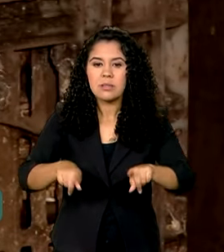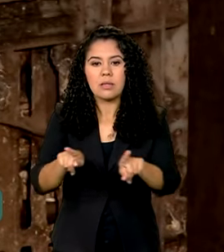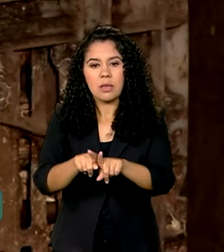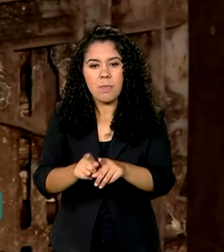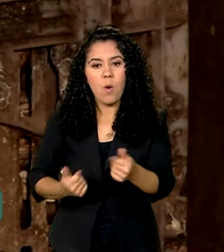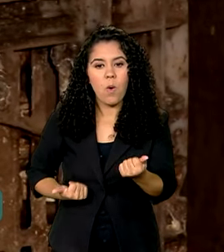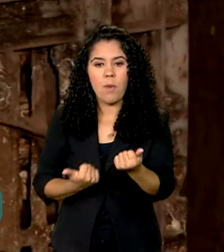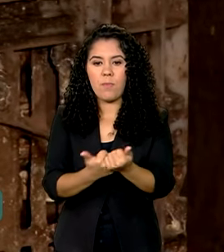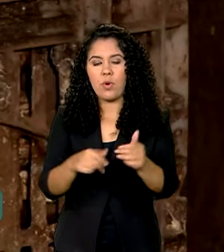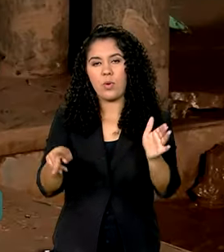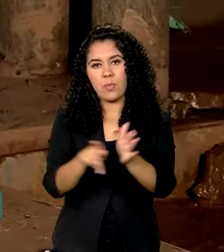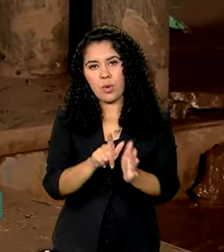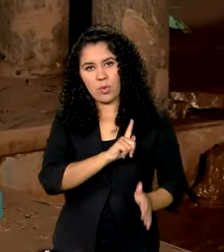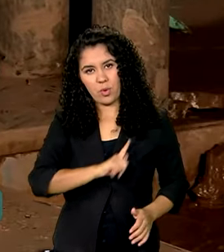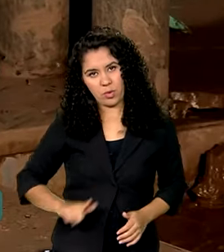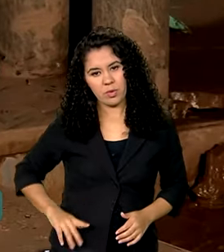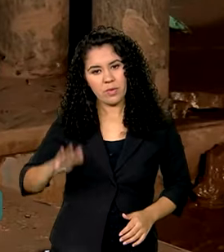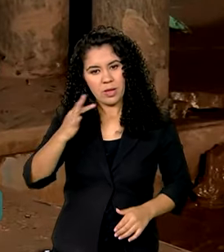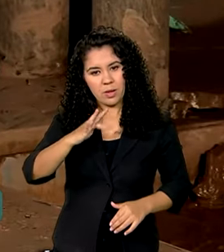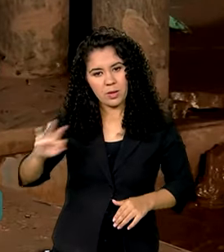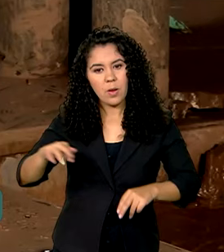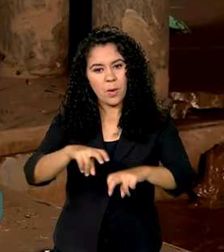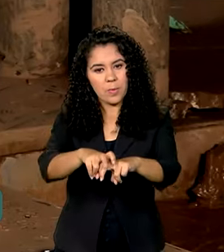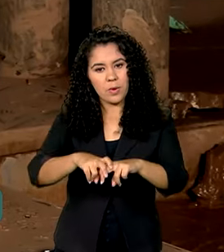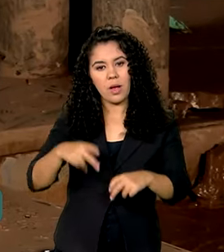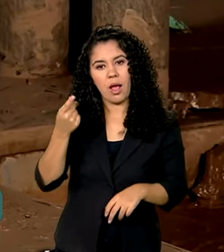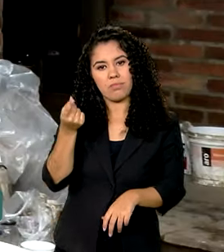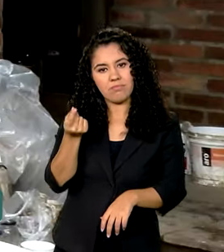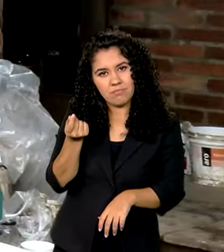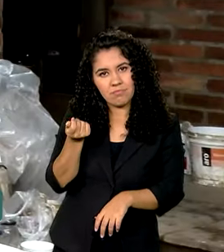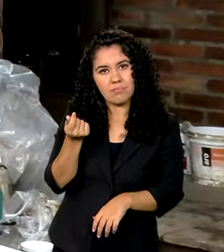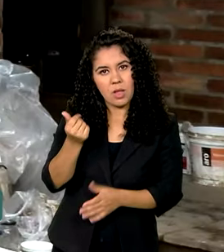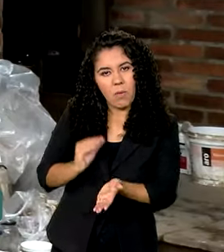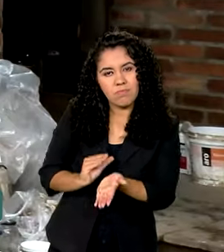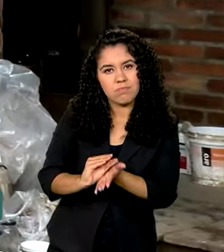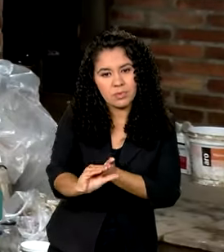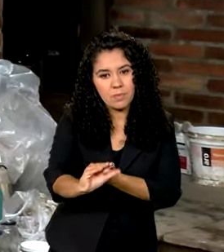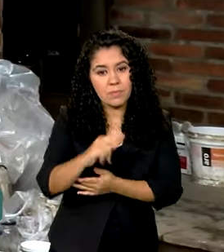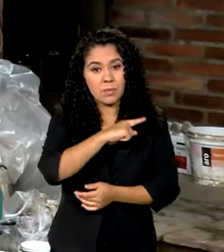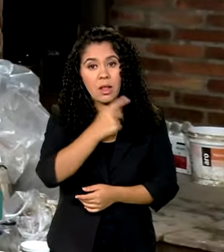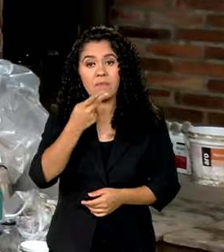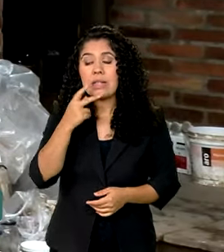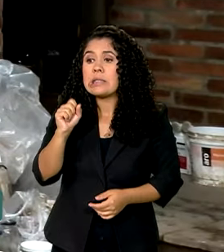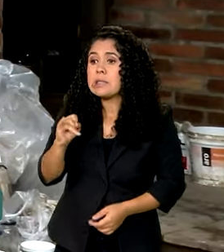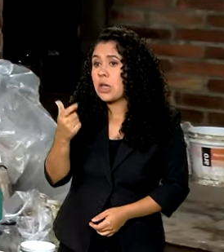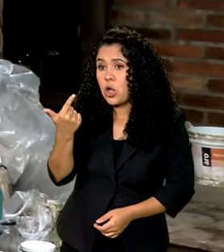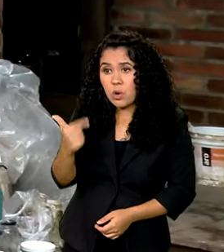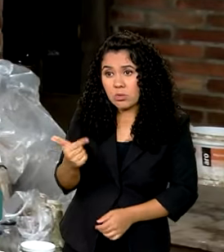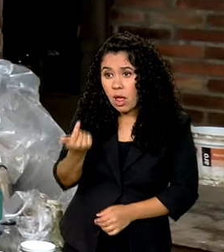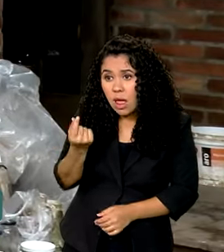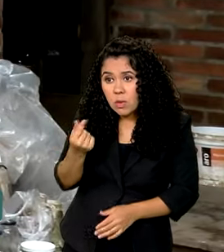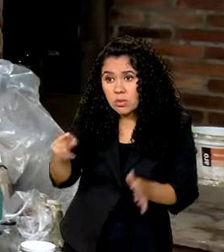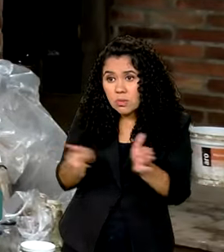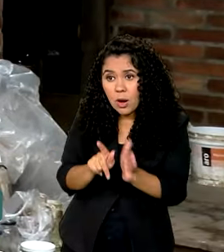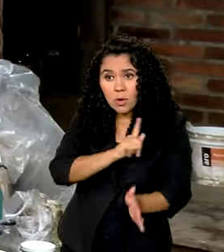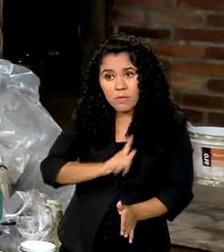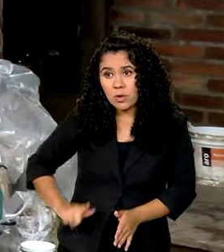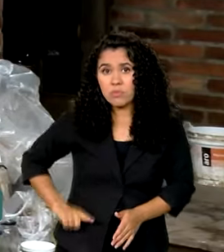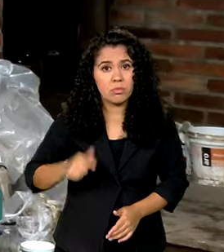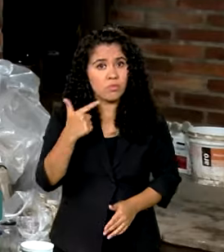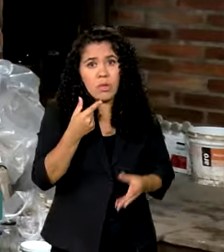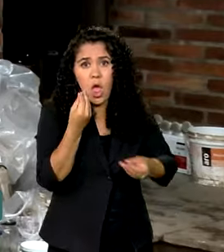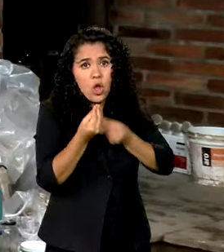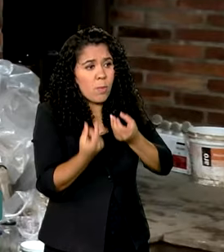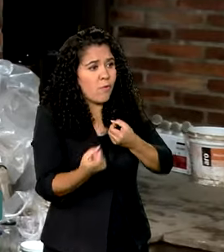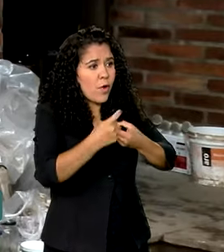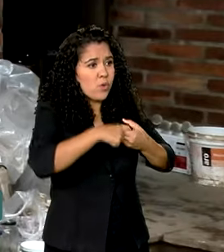do governo federal por meio de linhas de crédito. Se não houver recurso do governo, não tem como reabrir a padaria